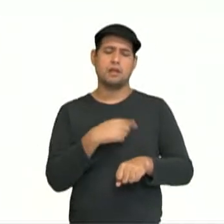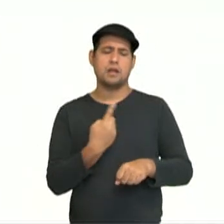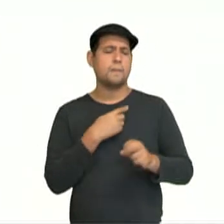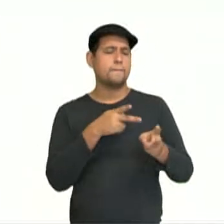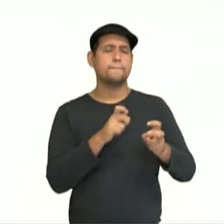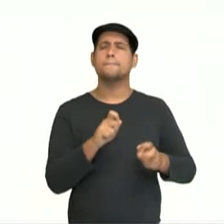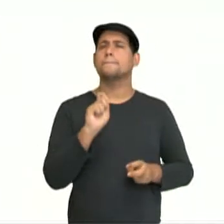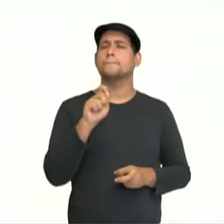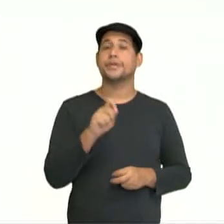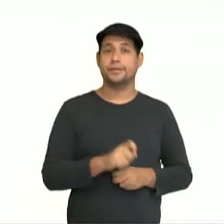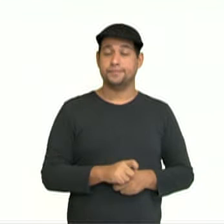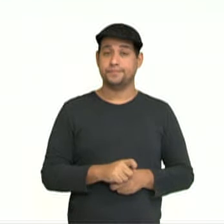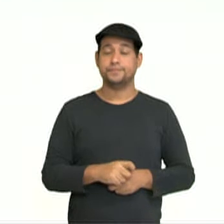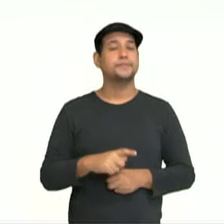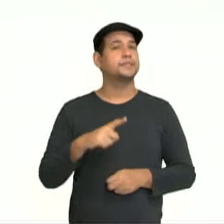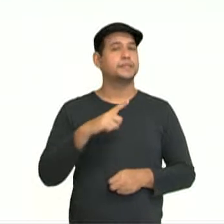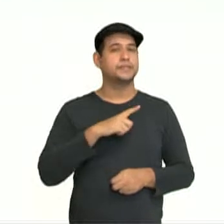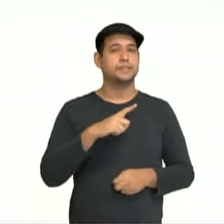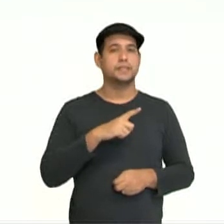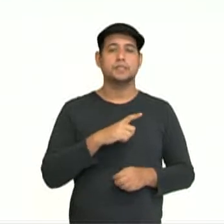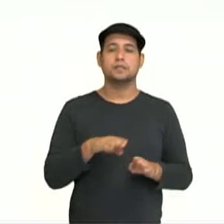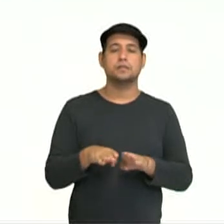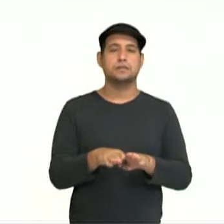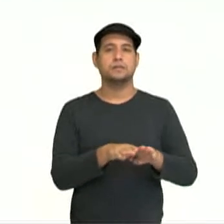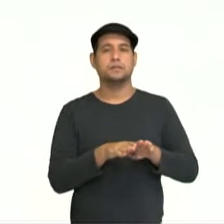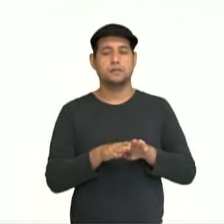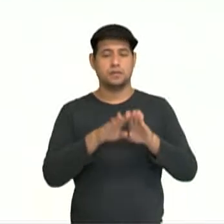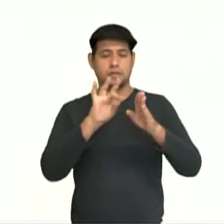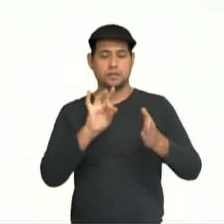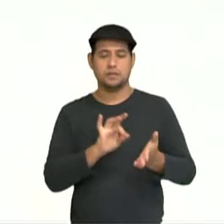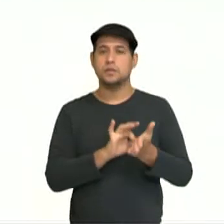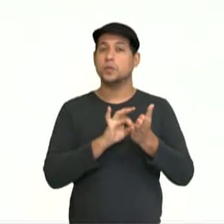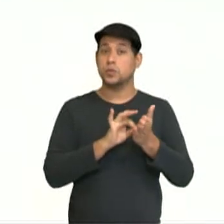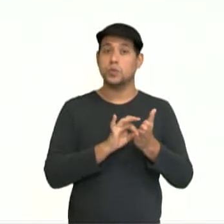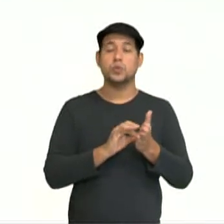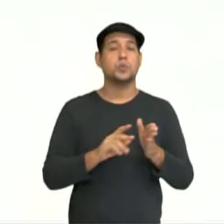percebemos um patrimônio líquido da